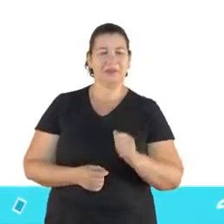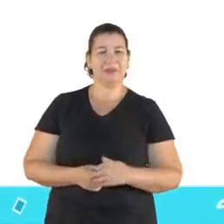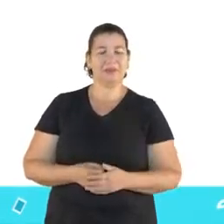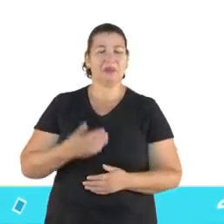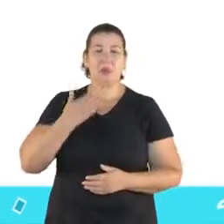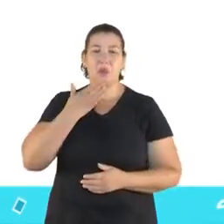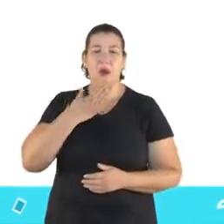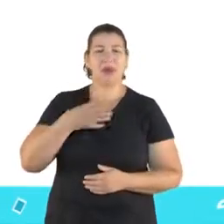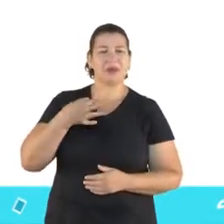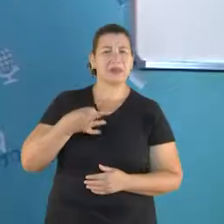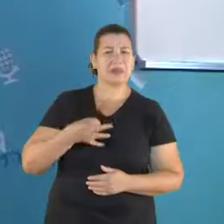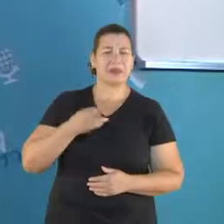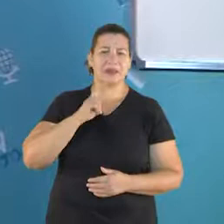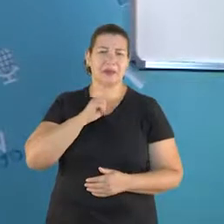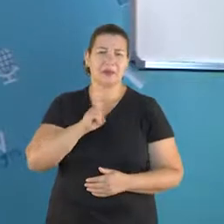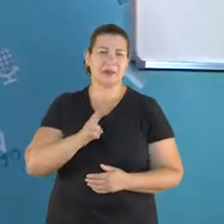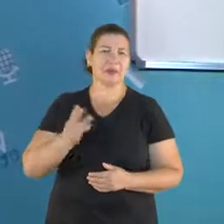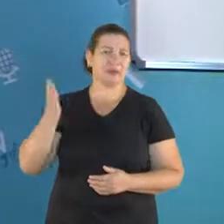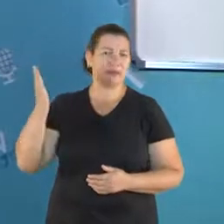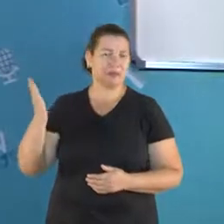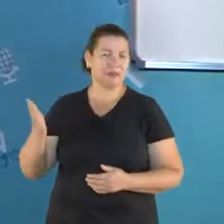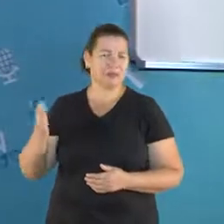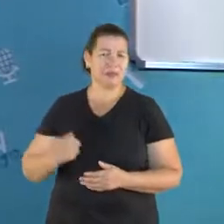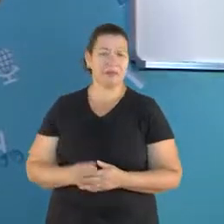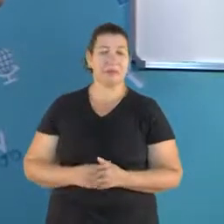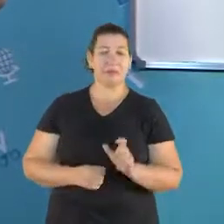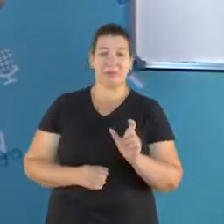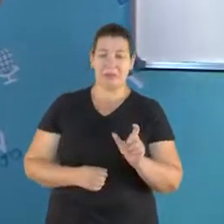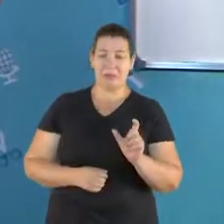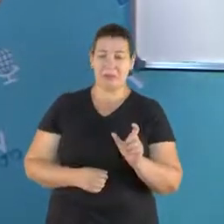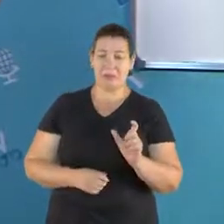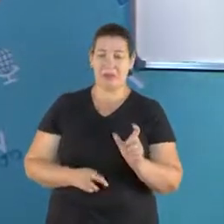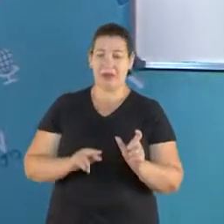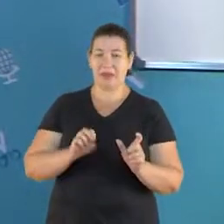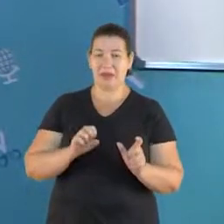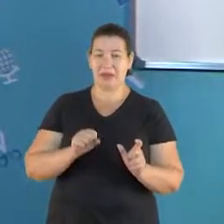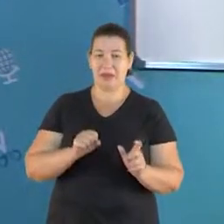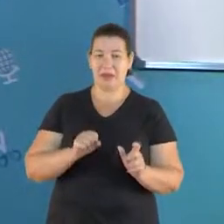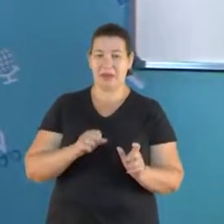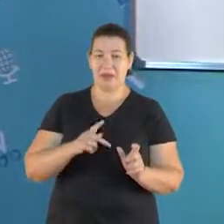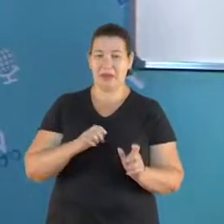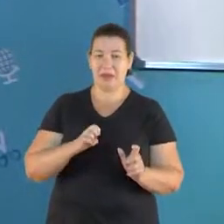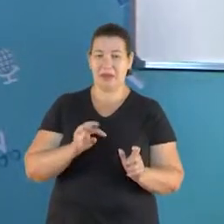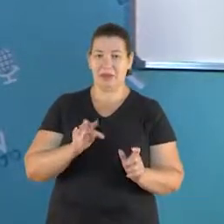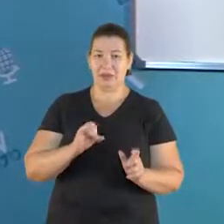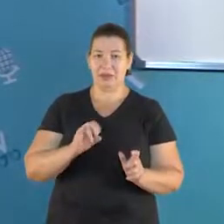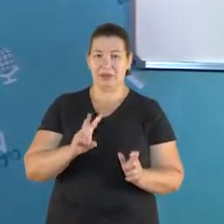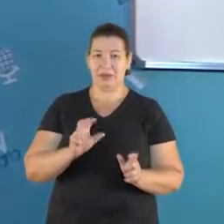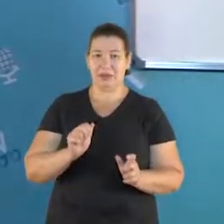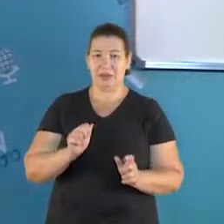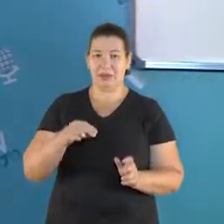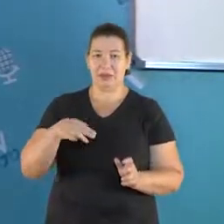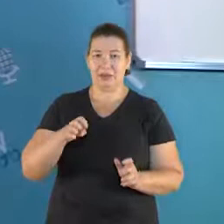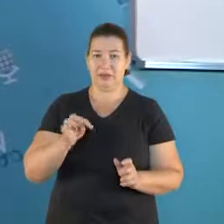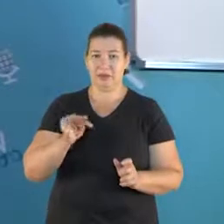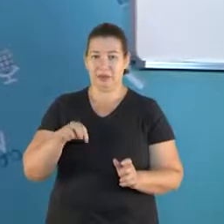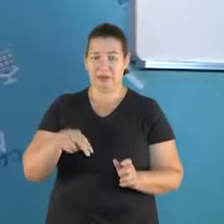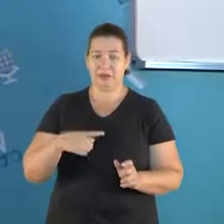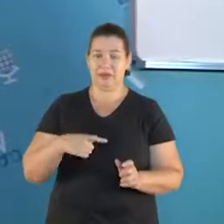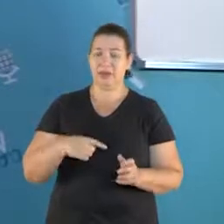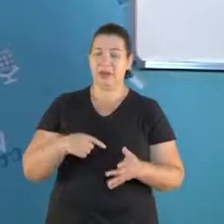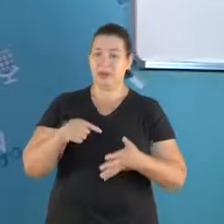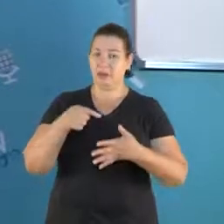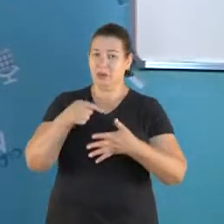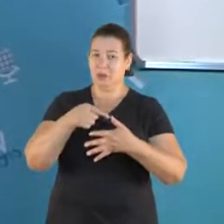femininos, respectivamente? Preste atenção na palavra respectivamente, porque geralmente ela vai falar que é na ordem que está sendo pedido.